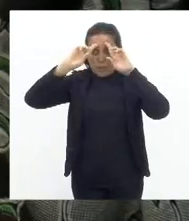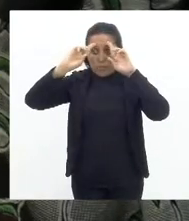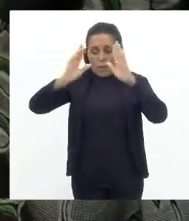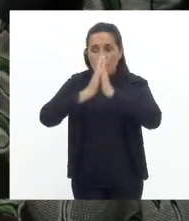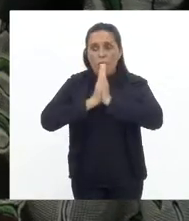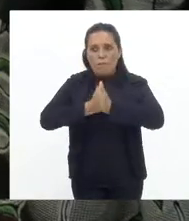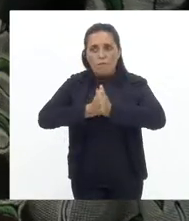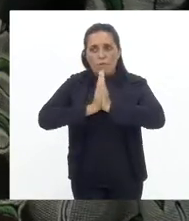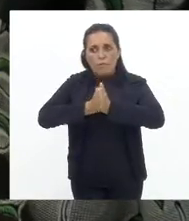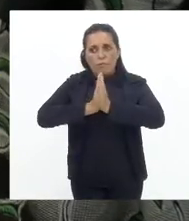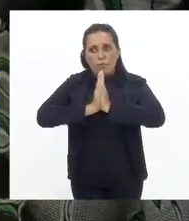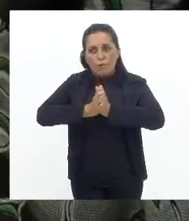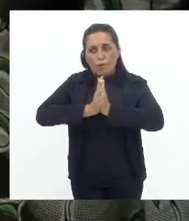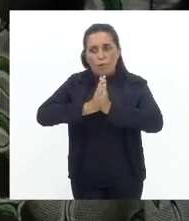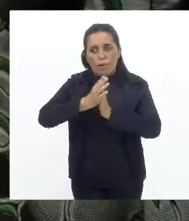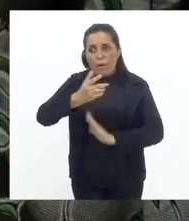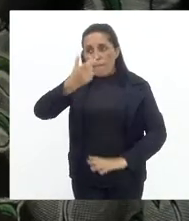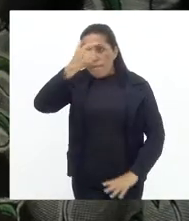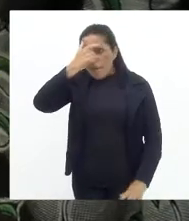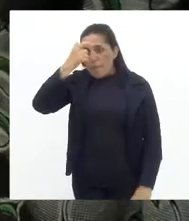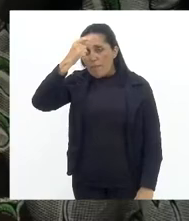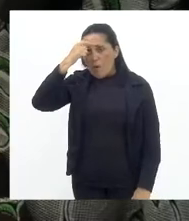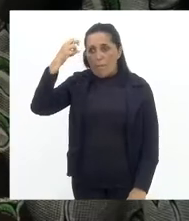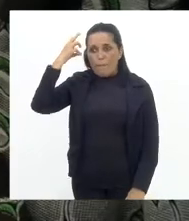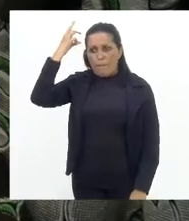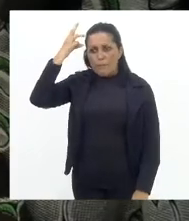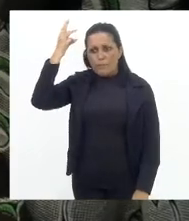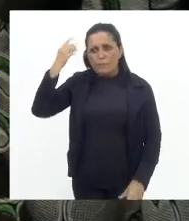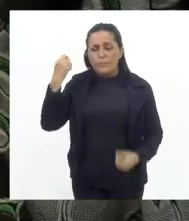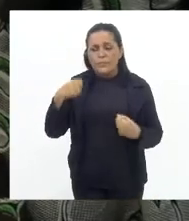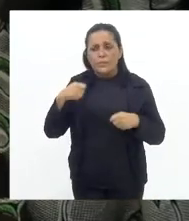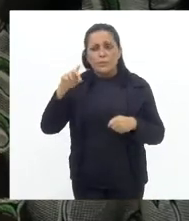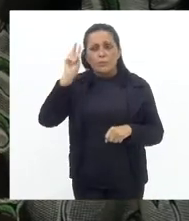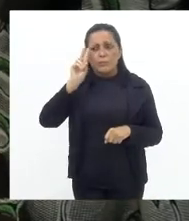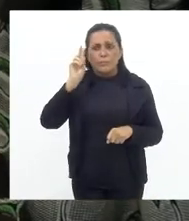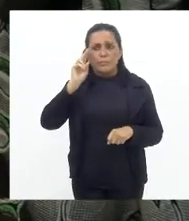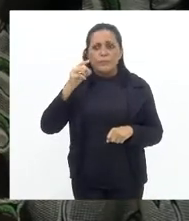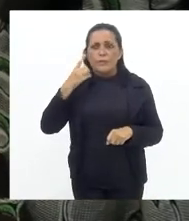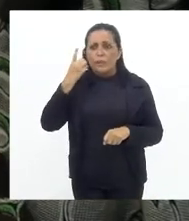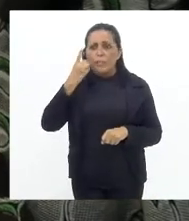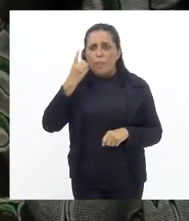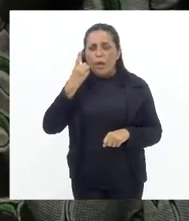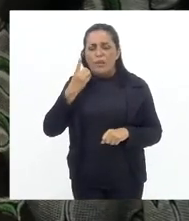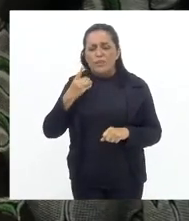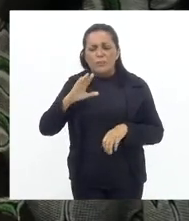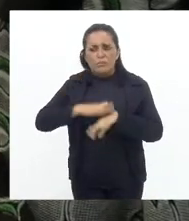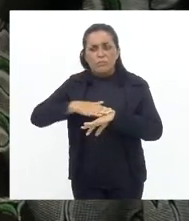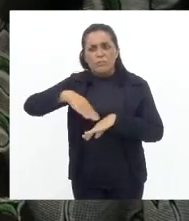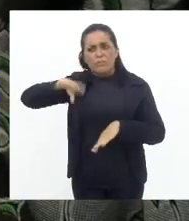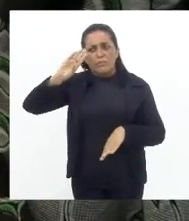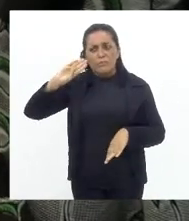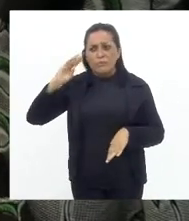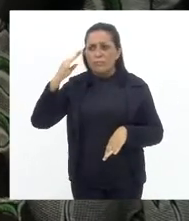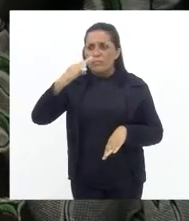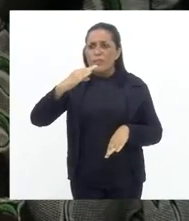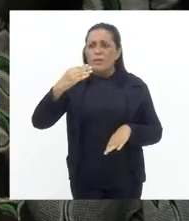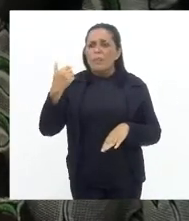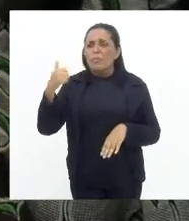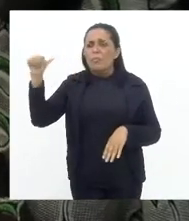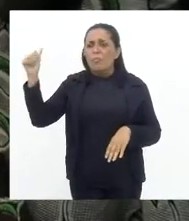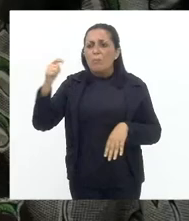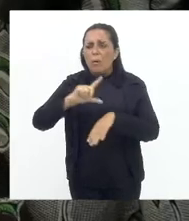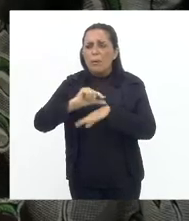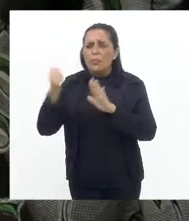memória de Marielle Franco vamos engrandecer o Parlamento fazendo os debates no Parlamento merece no momento de tanta crise